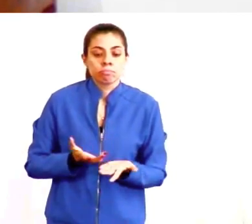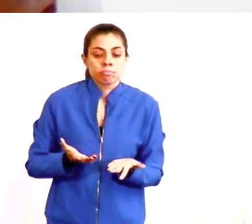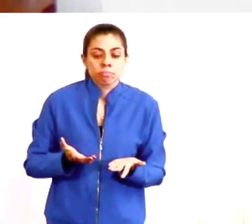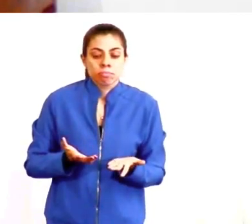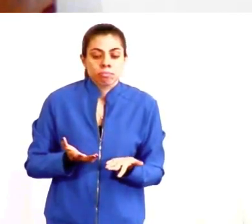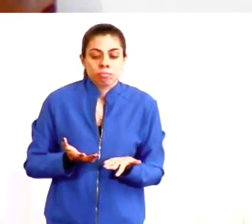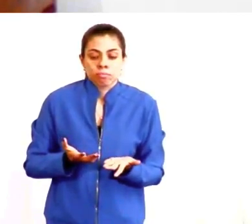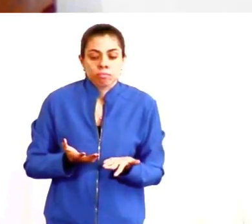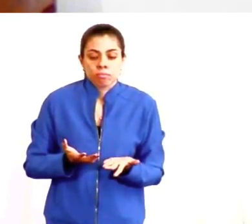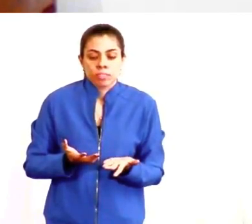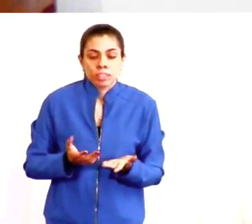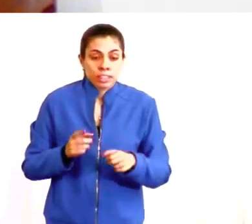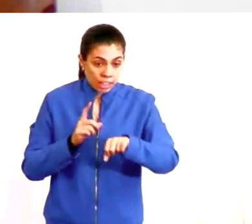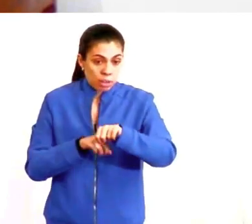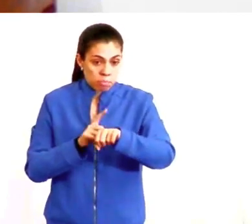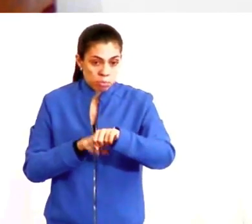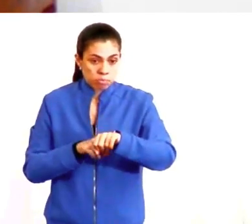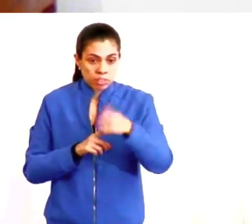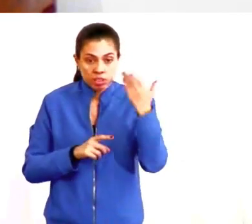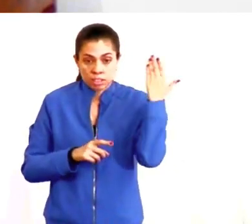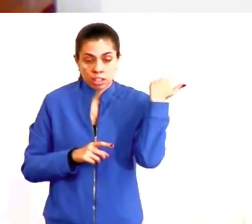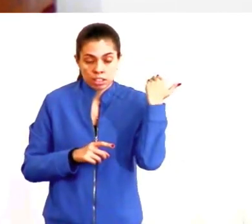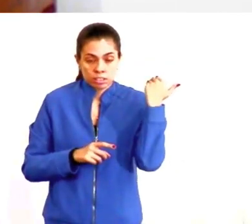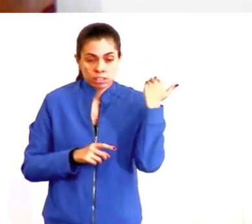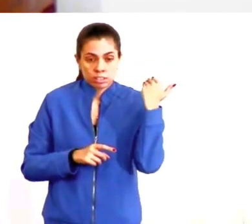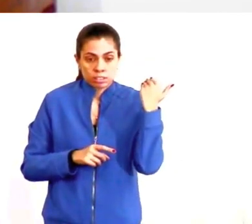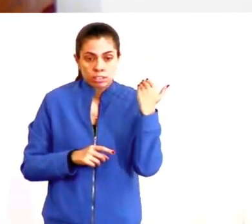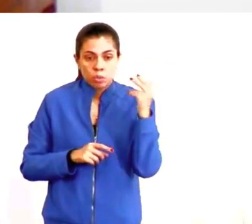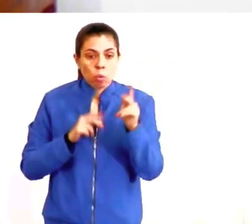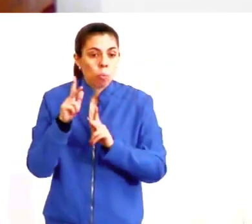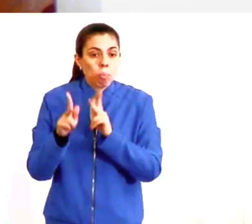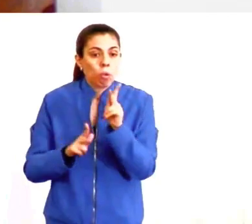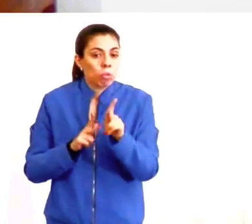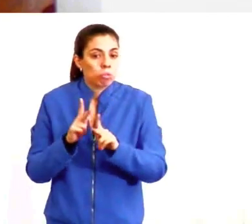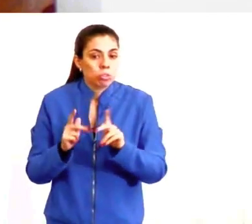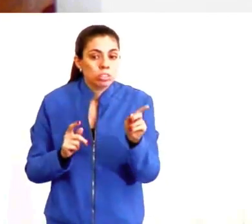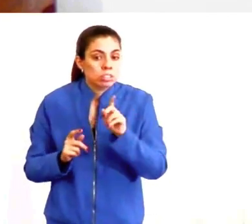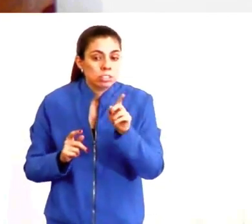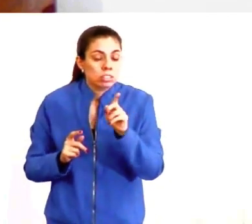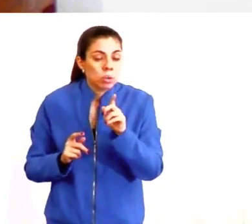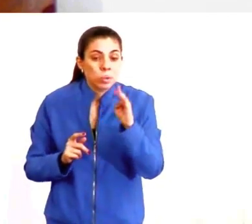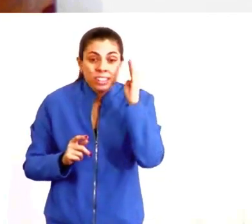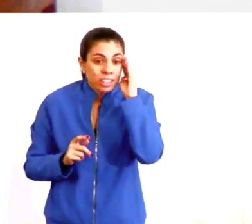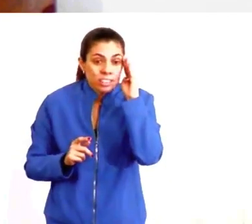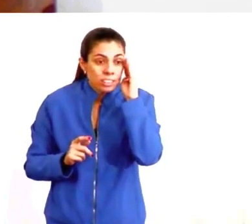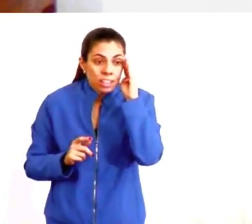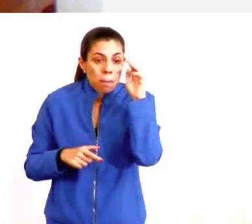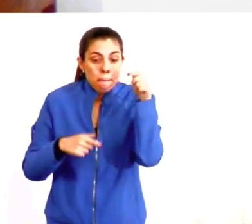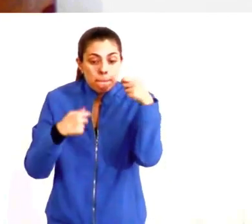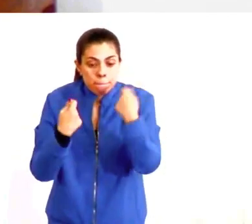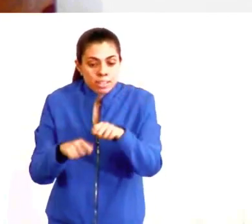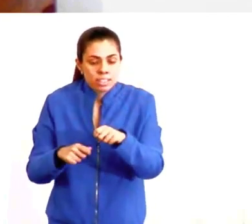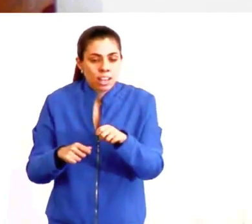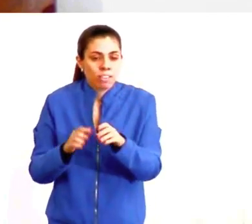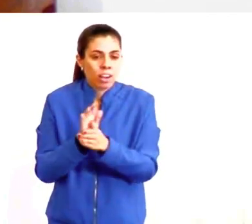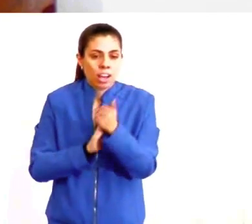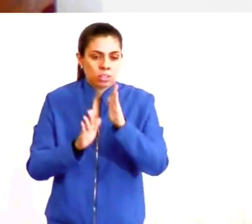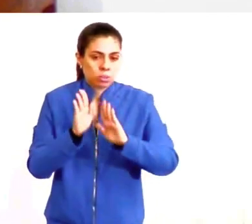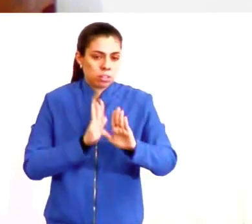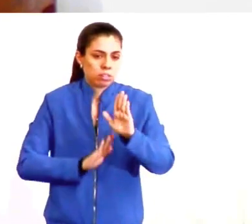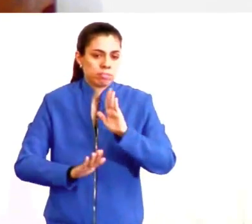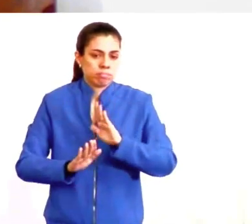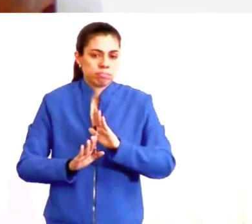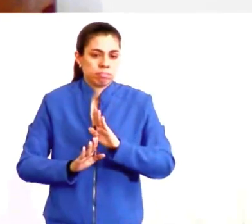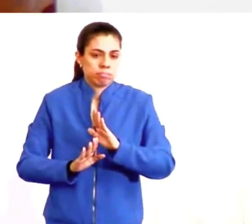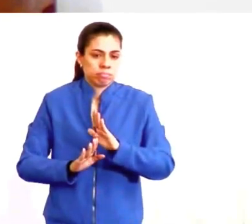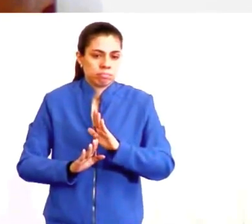um ensino que está diante de nós até hoje. A adoração é bíblica, ela precisa ser bíblica. Lembremos